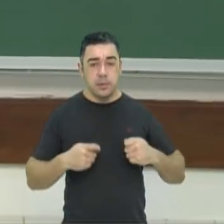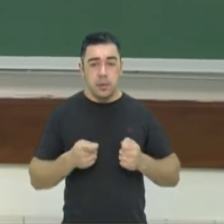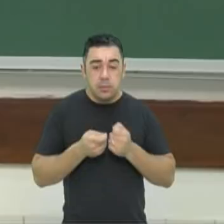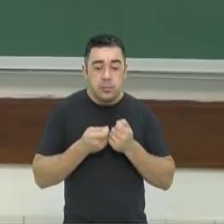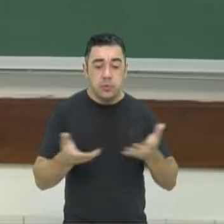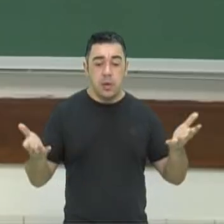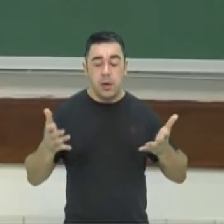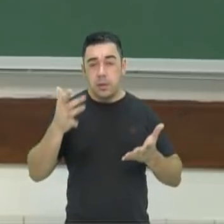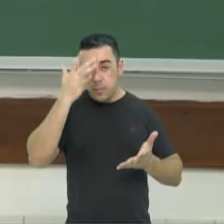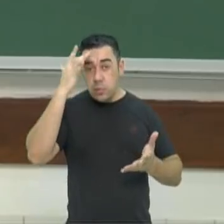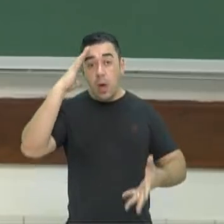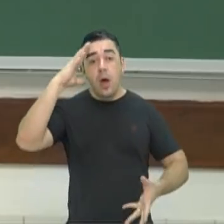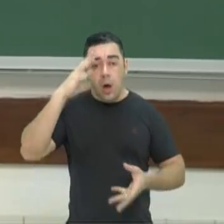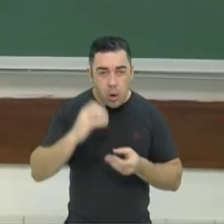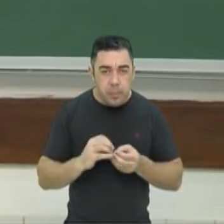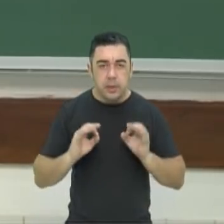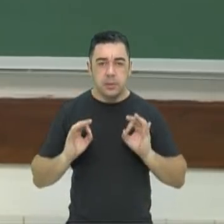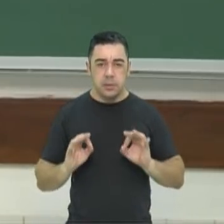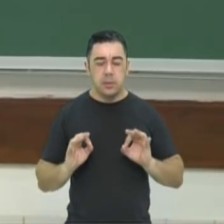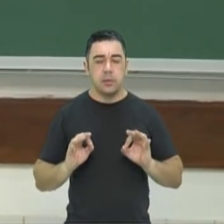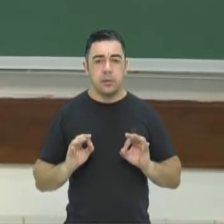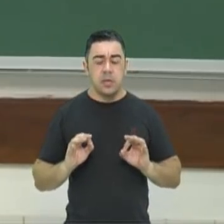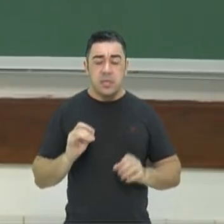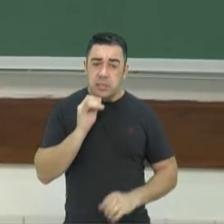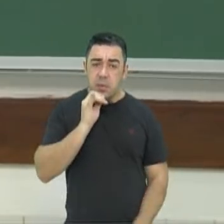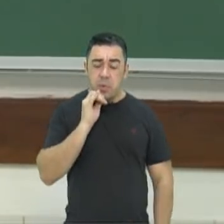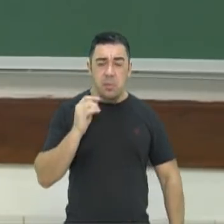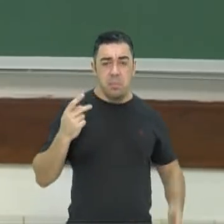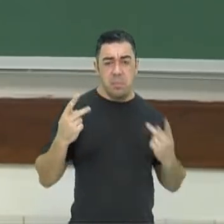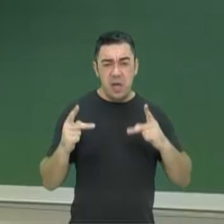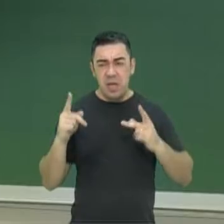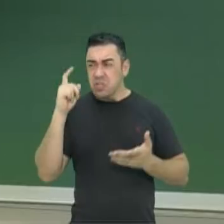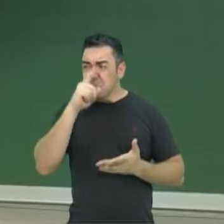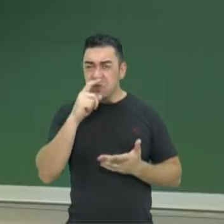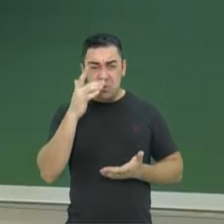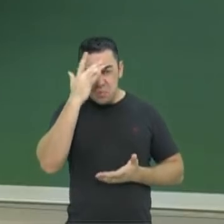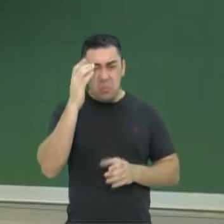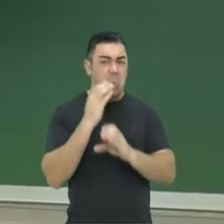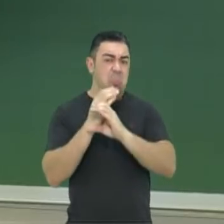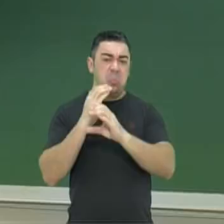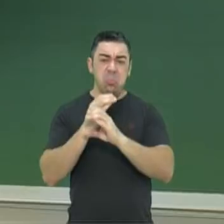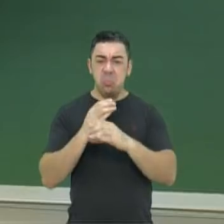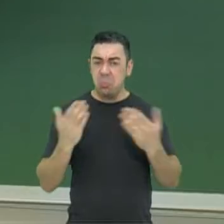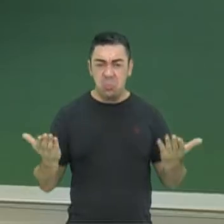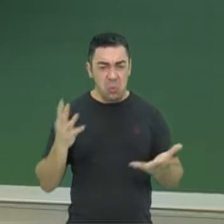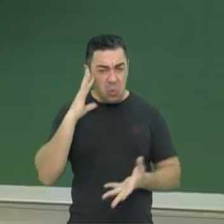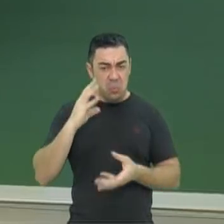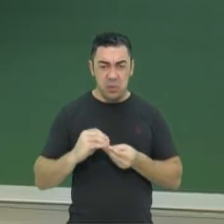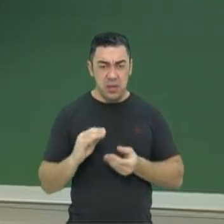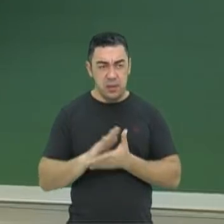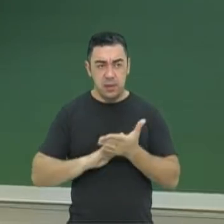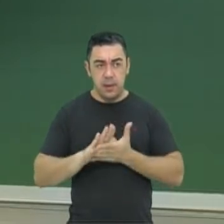as pessoas compreendam, e dificultá-lo vai fazer com que as pessoas não compreendam.